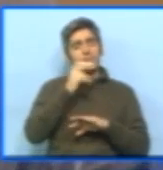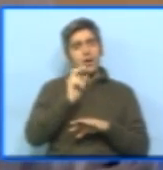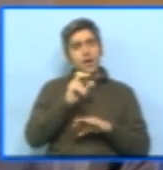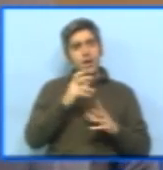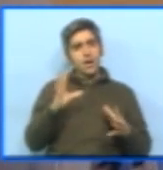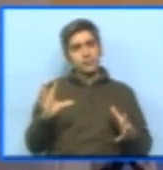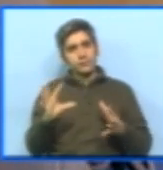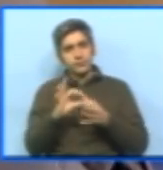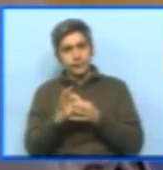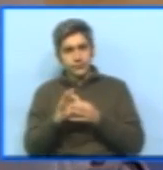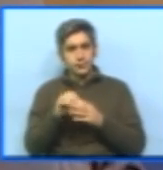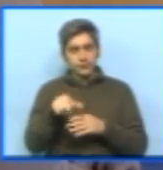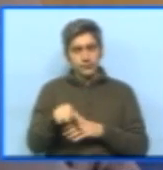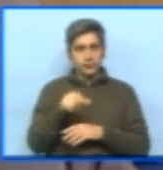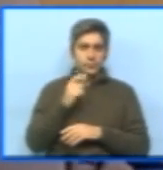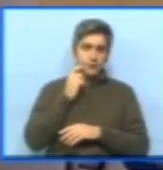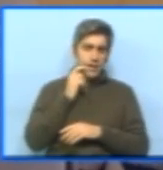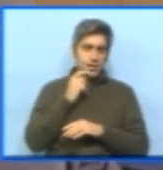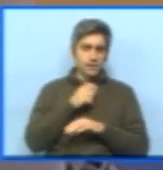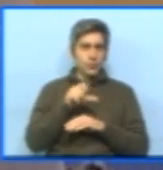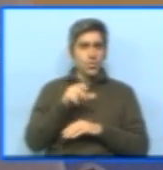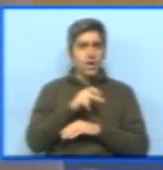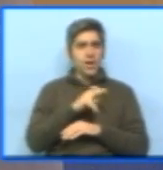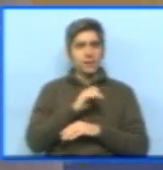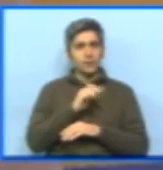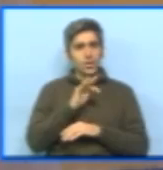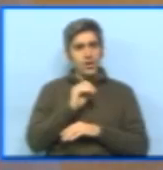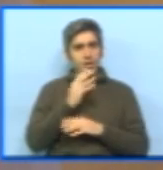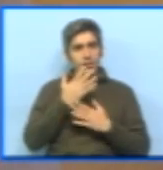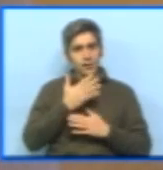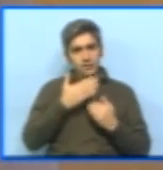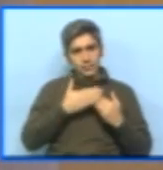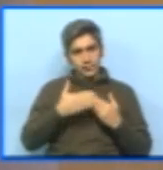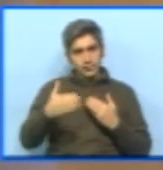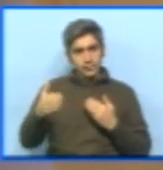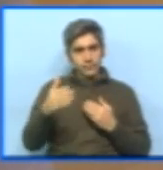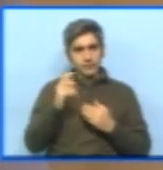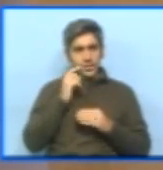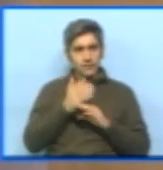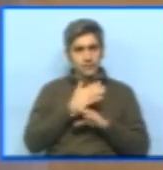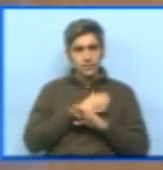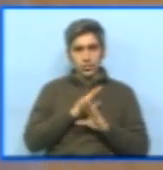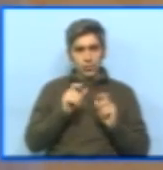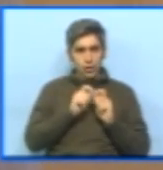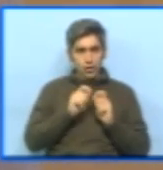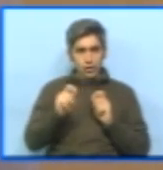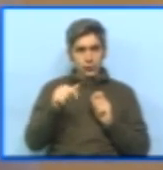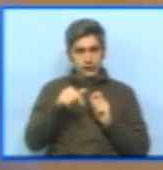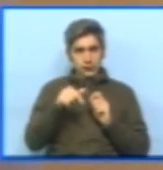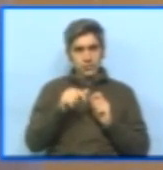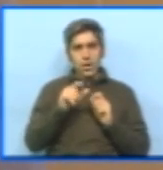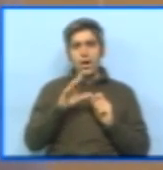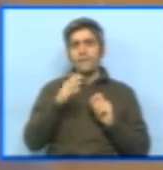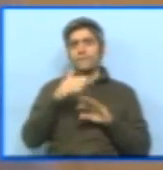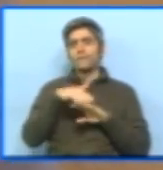vão começar na Quaresma, passam para a Quaresma e só exclusivamente no tempo da Quaresma. Não há